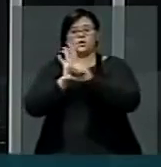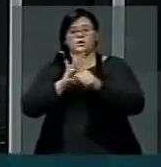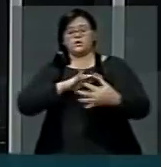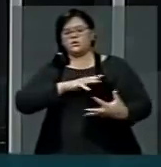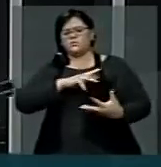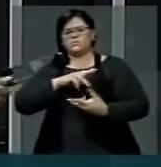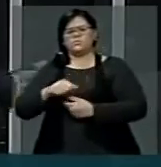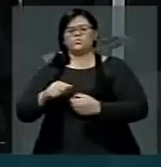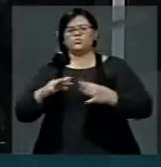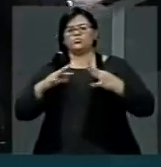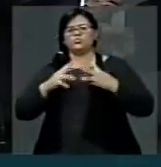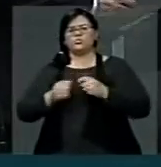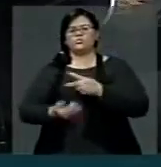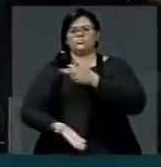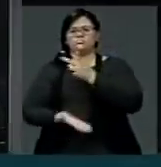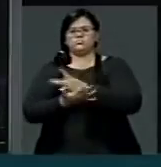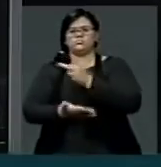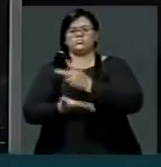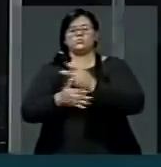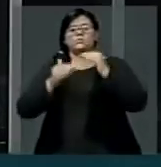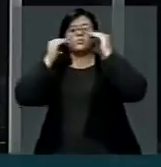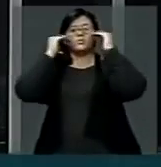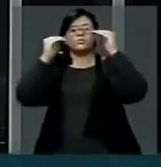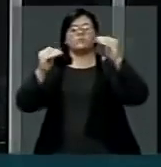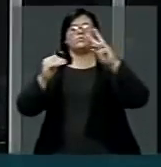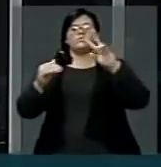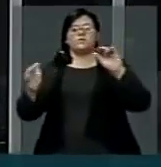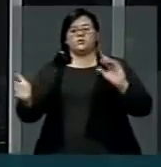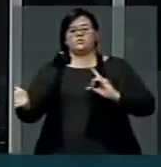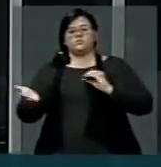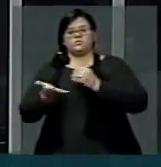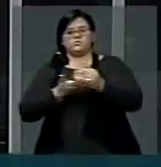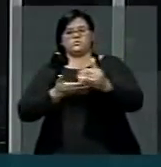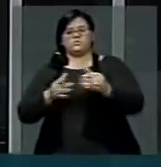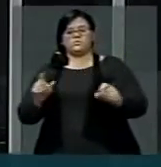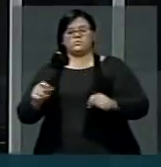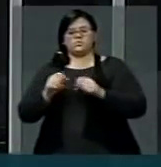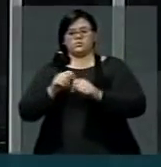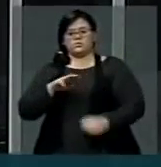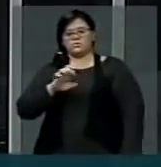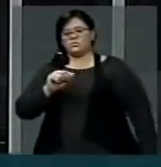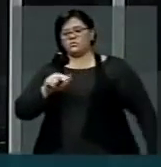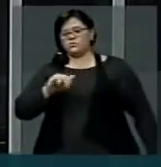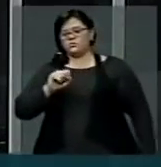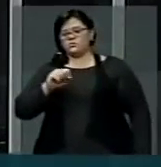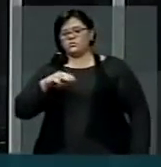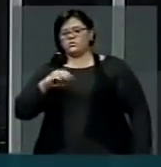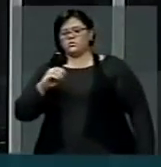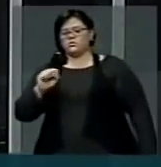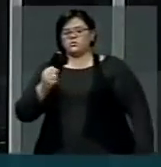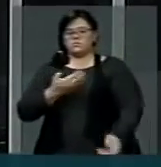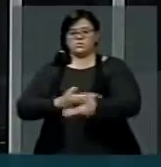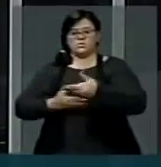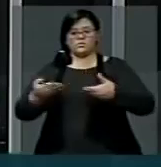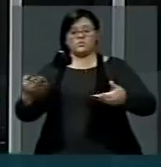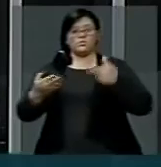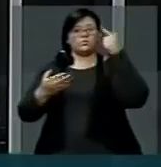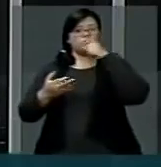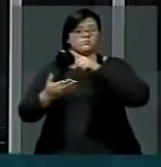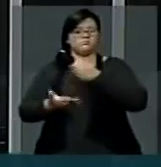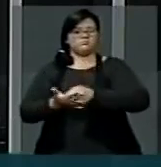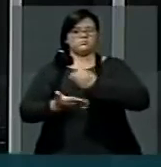Será, senhor presidente, a implementação de mecanismos multilaterais capazes de